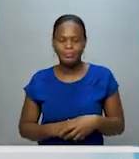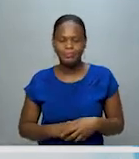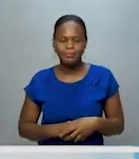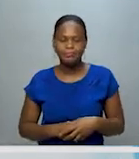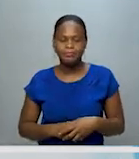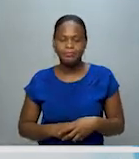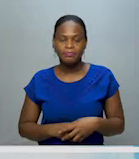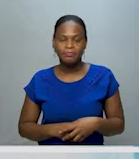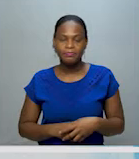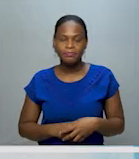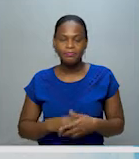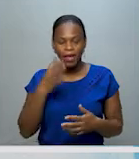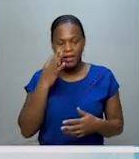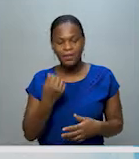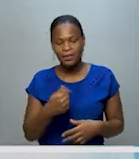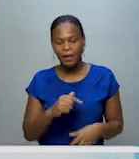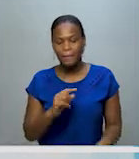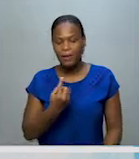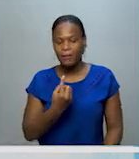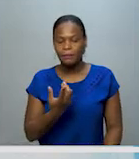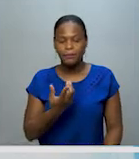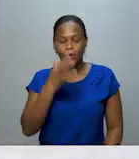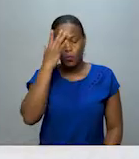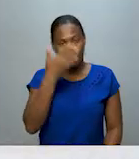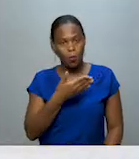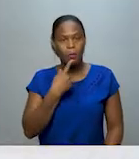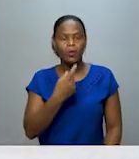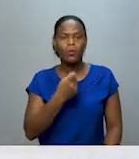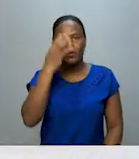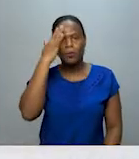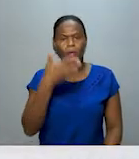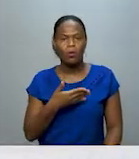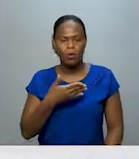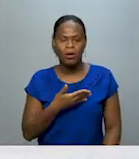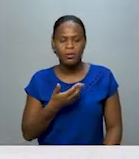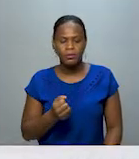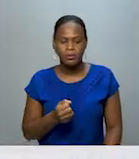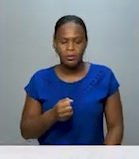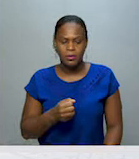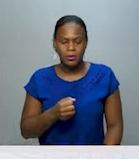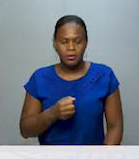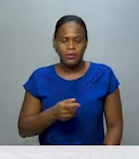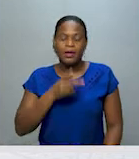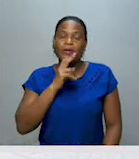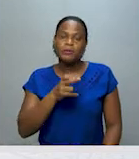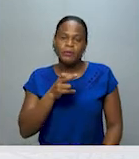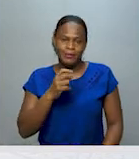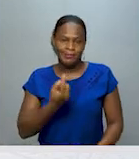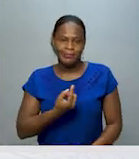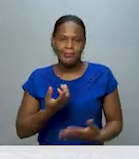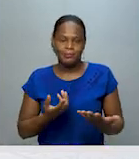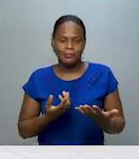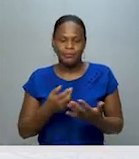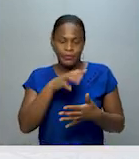Assim, temos para o número 1, pergunta, portanto, número 1, a resposta então